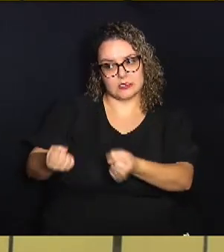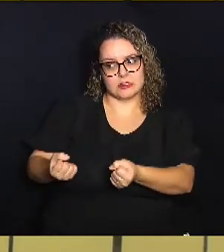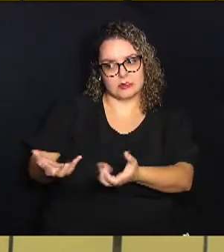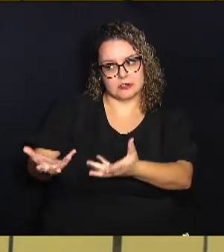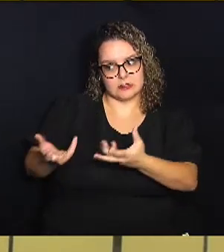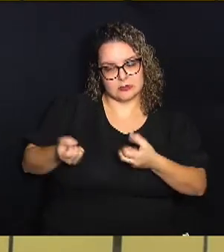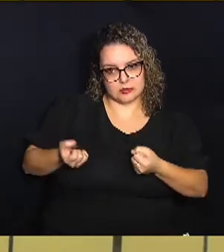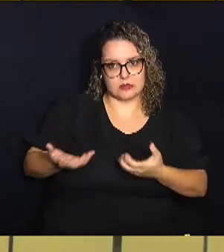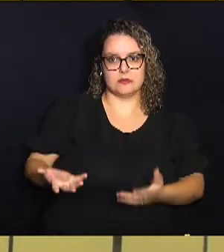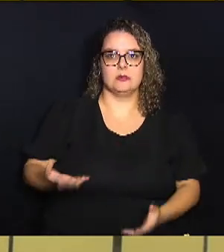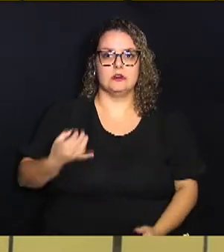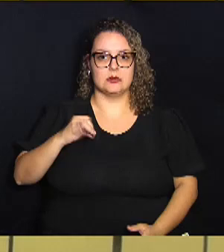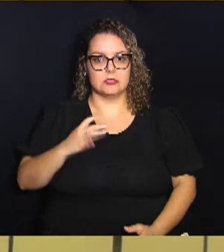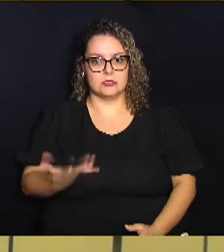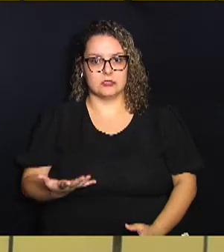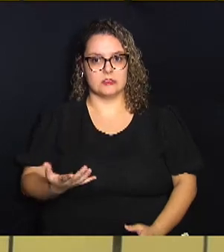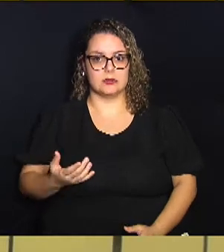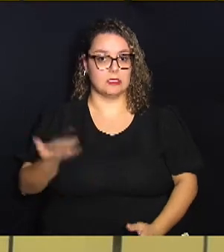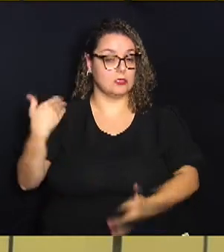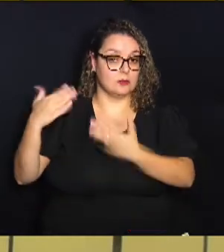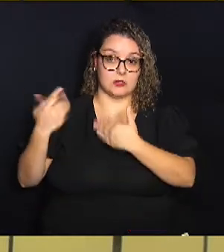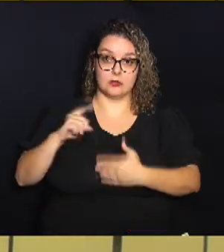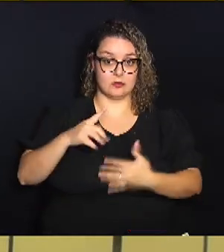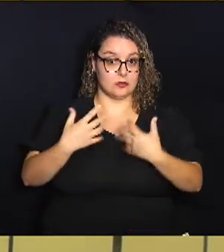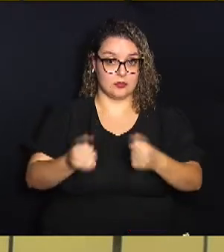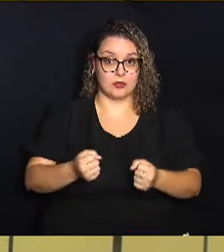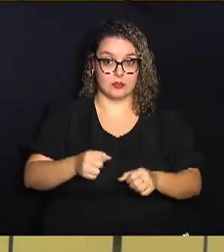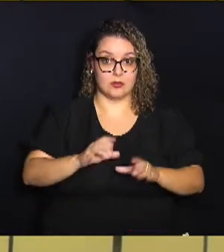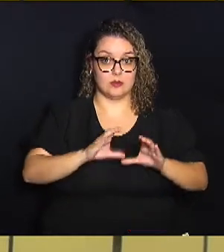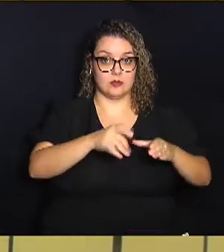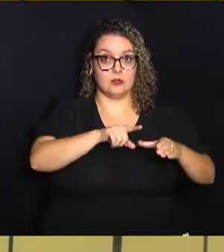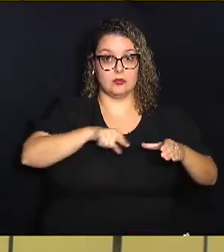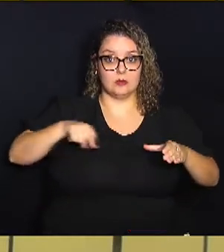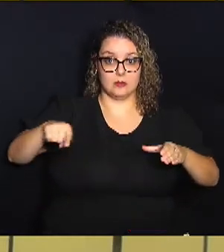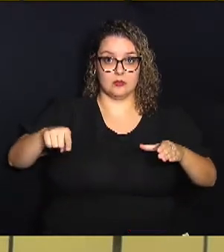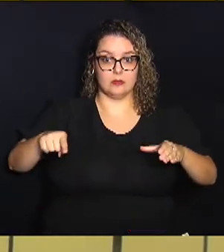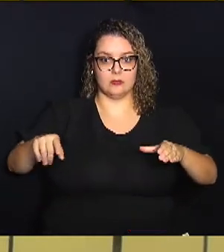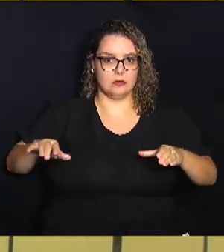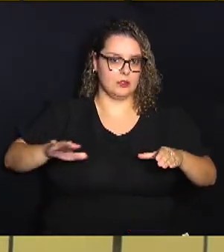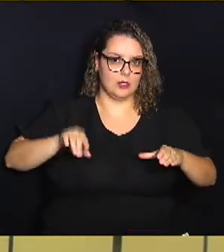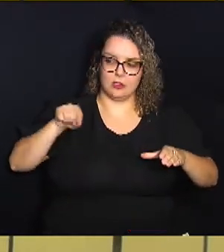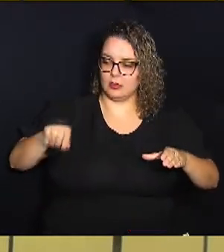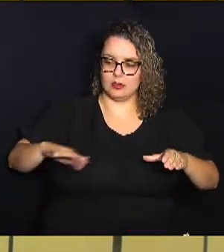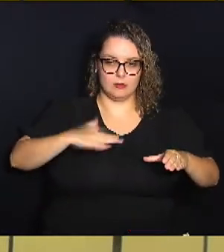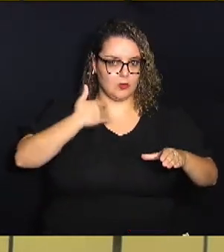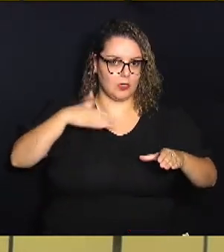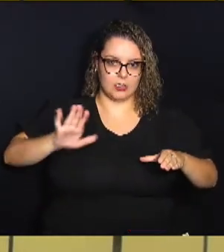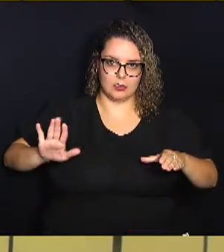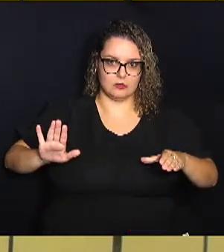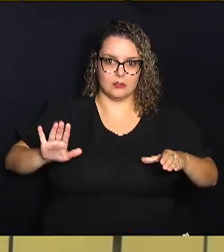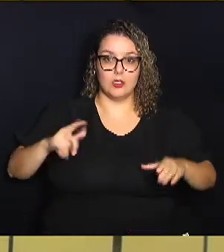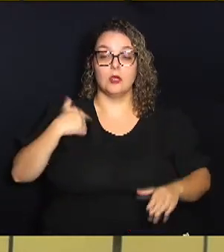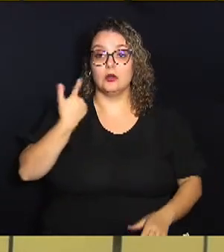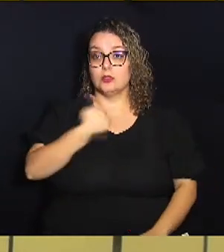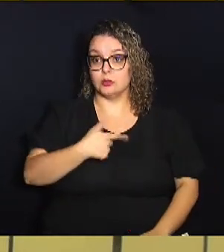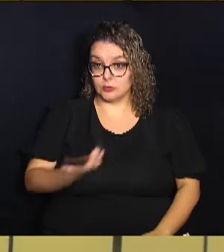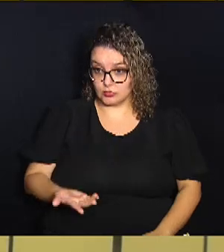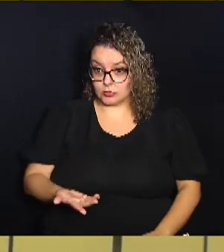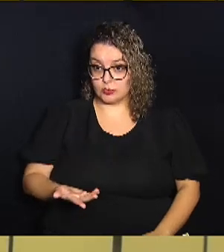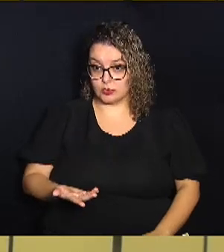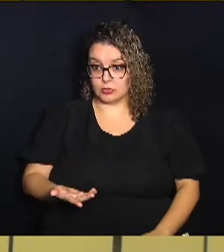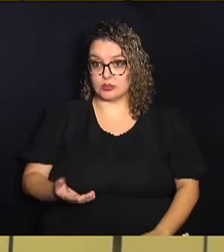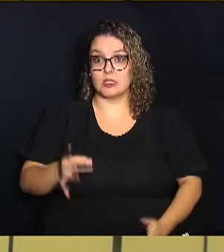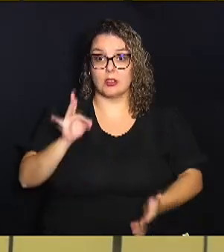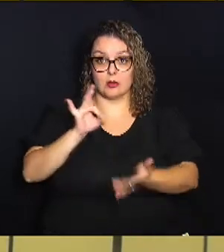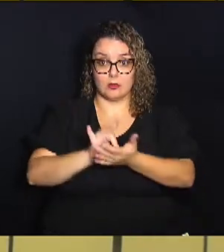naquela época, se você não fosse aceito, se você estivesse fora do grupo, o que aconteceria com você? Morte. Então nós somos seres